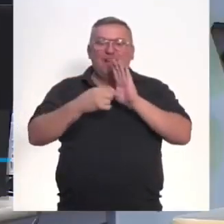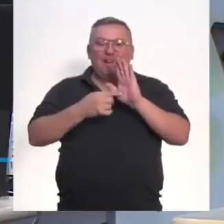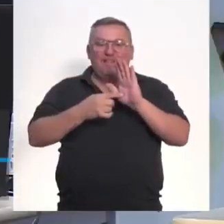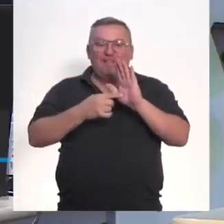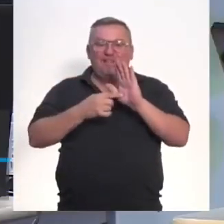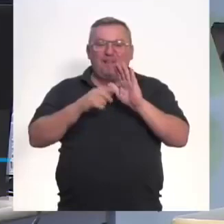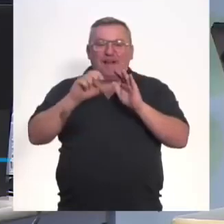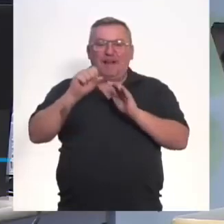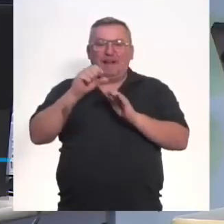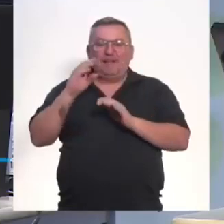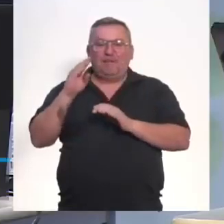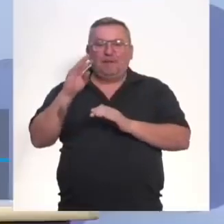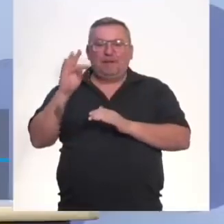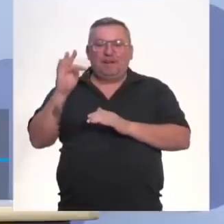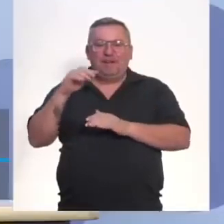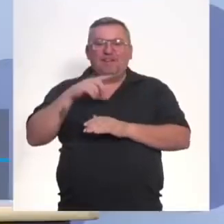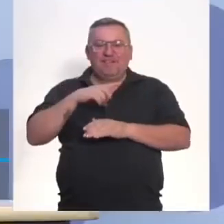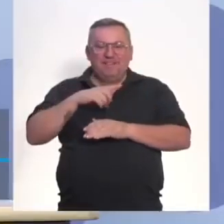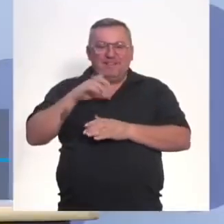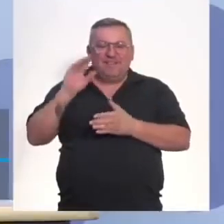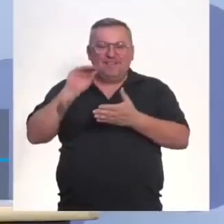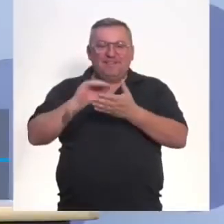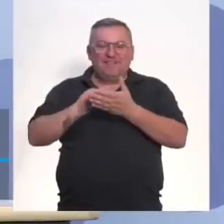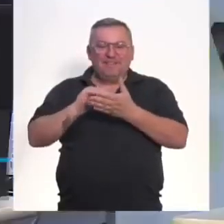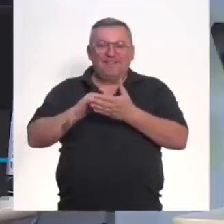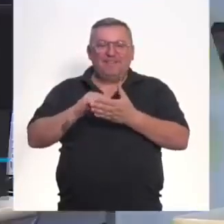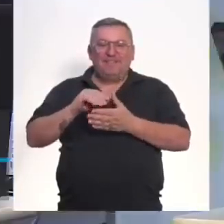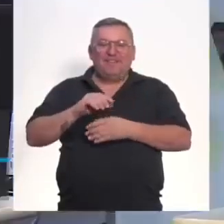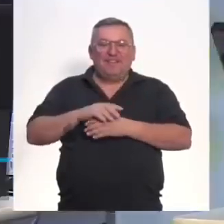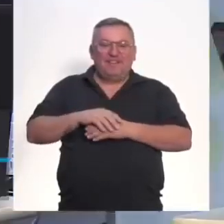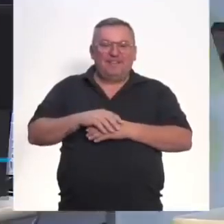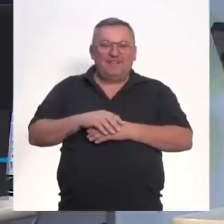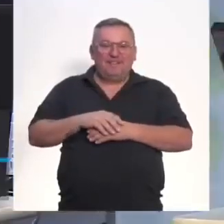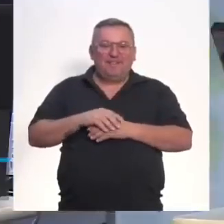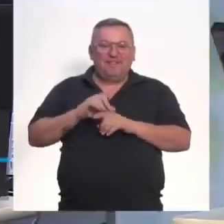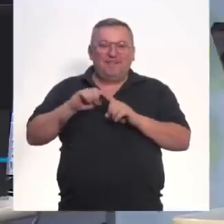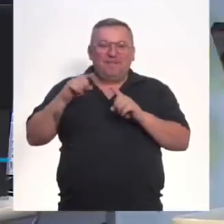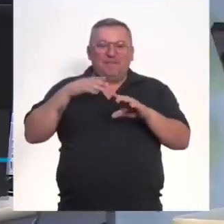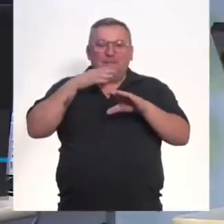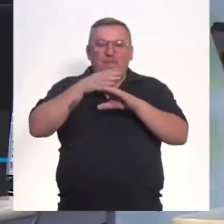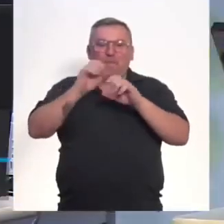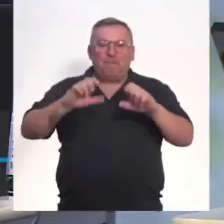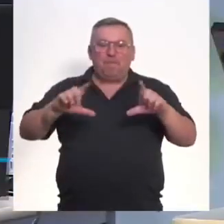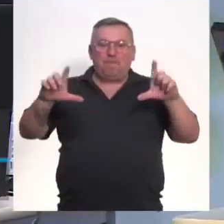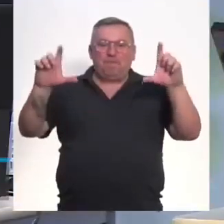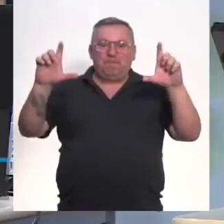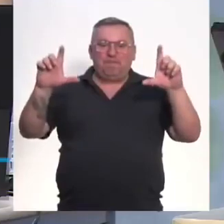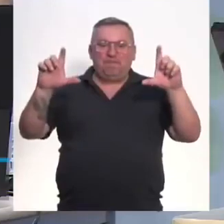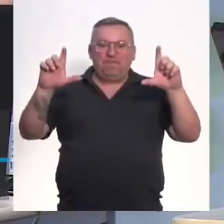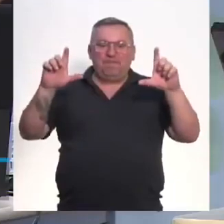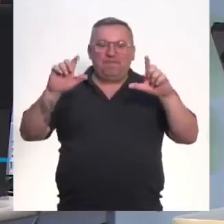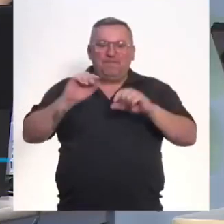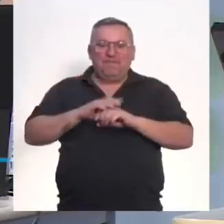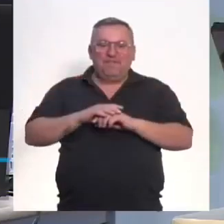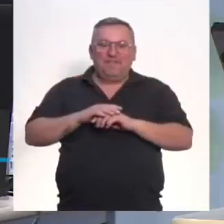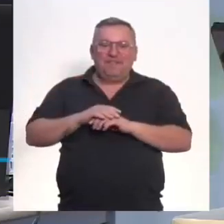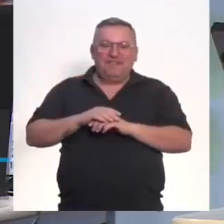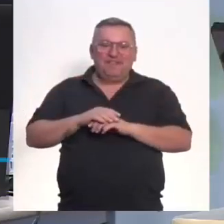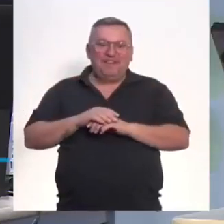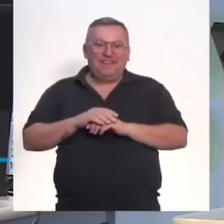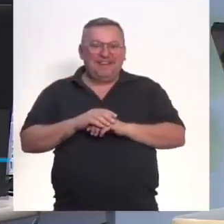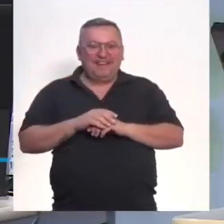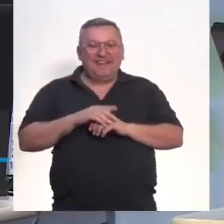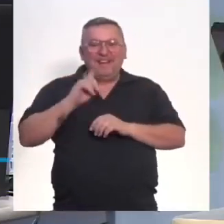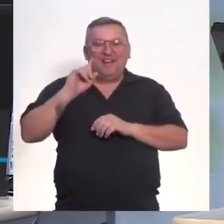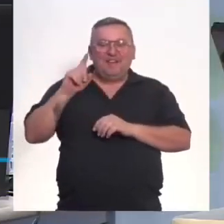Era no SBT? Que tal, hein, Dani, se a gente colocar uma batalha Era naval? fantasia. Aí a gente vem aqui pra essa tela, Aham. batalhar e a gente fica assim, ó.